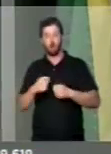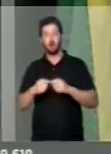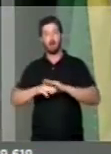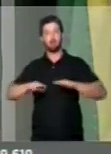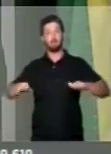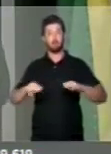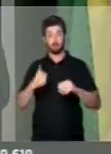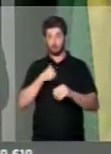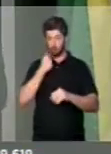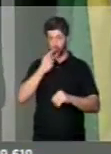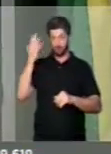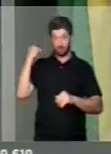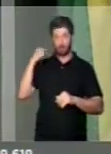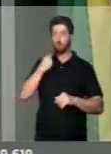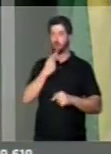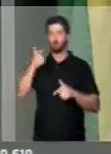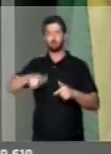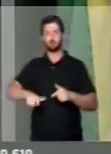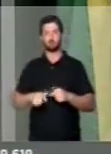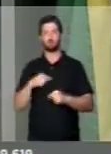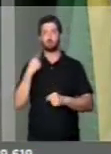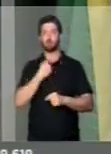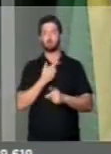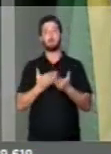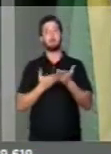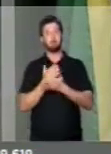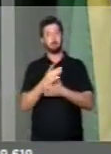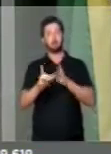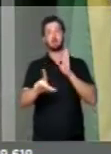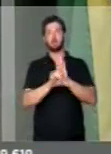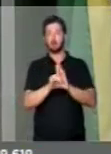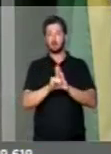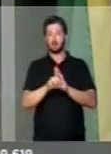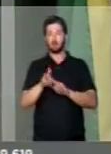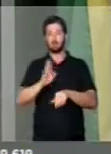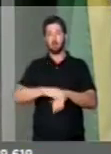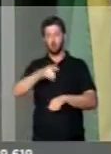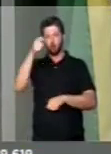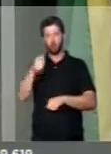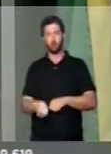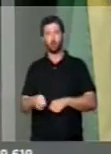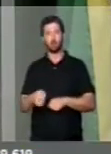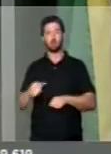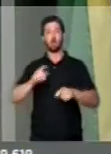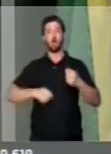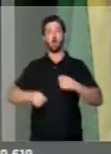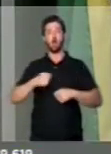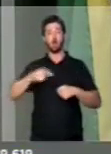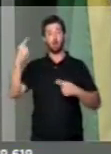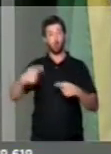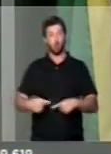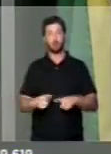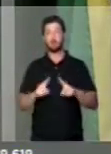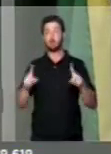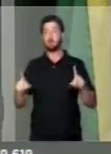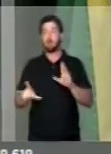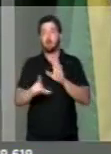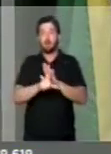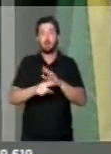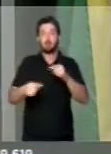eu disse, e volto a repetir, temos que aprovar uma legislação dura contra a corrupção, mas uma legislação que